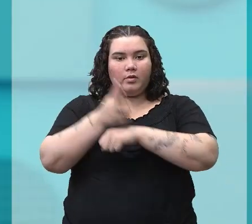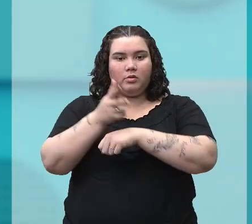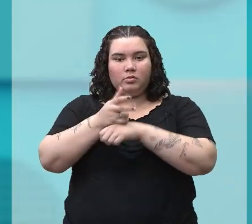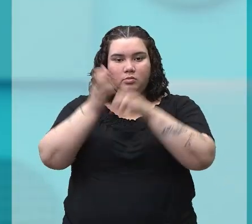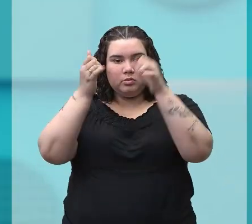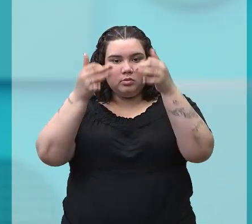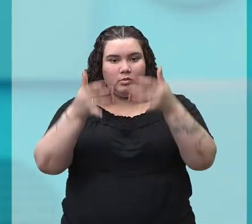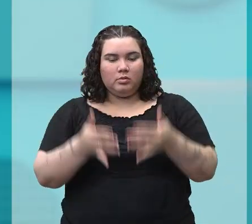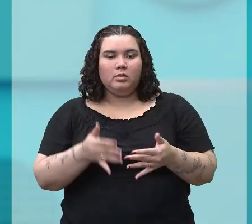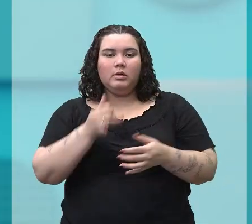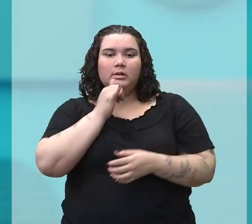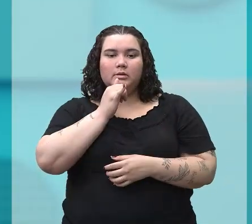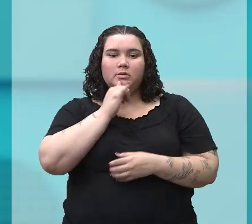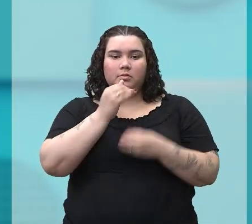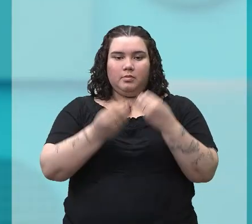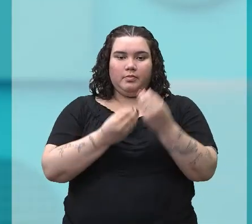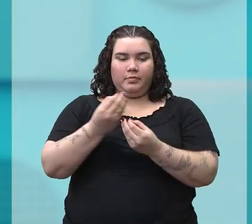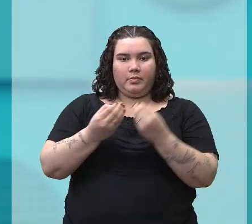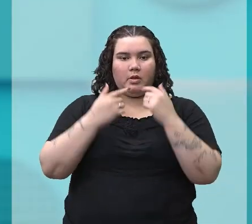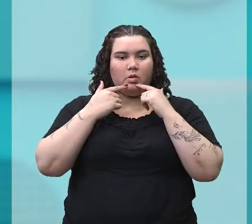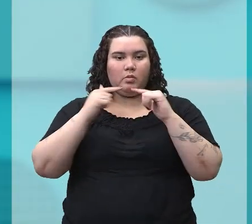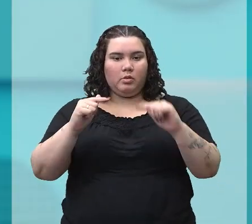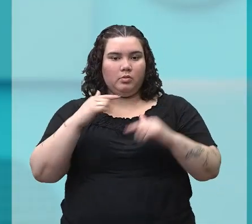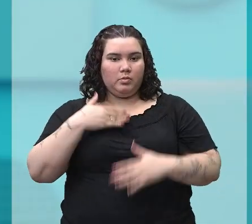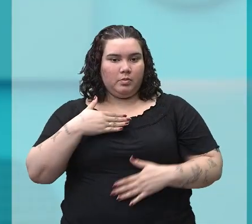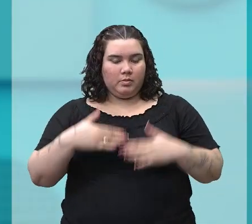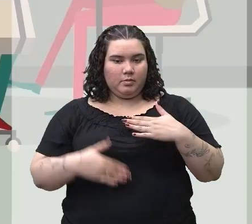exemplifica um pouco de como seria essa linguagem corporal.